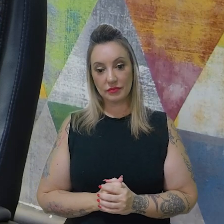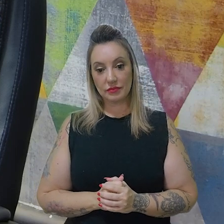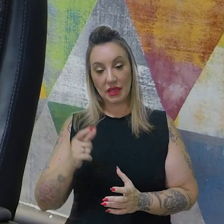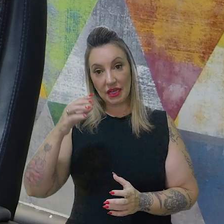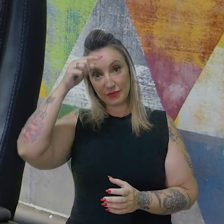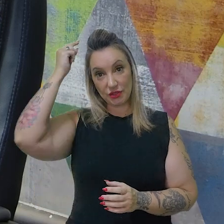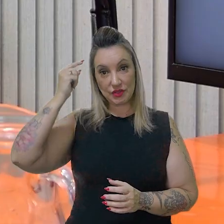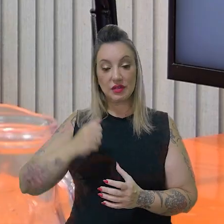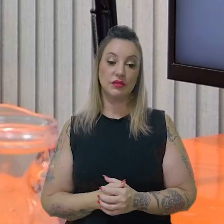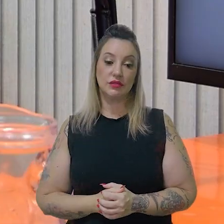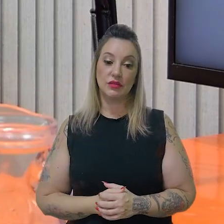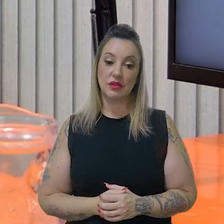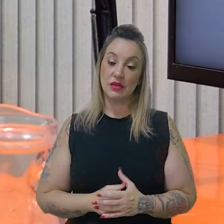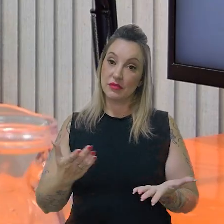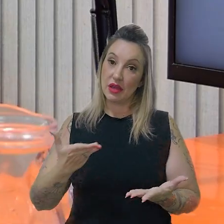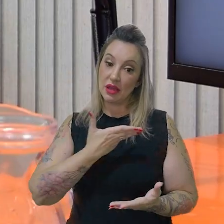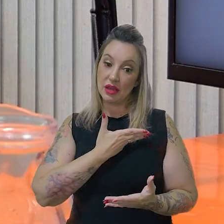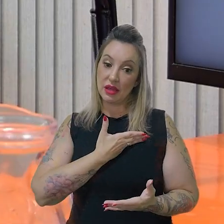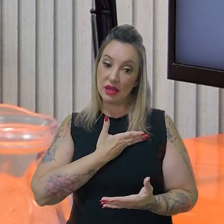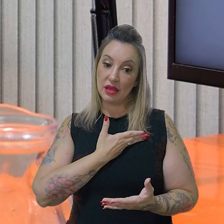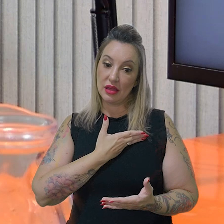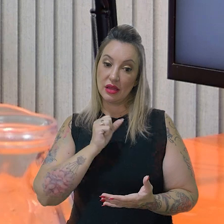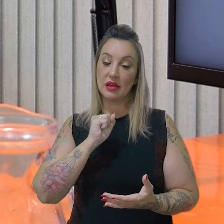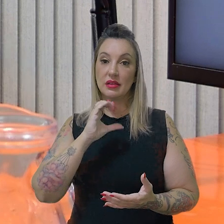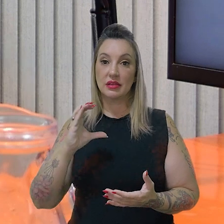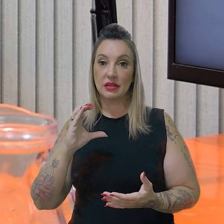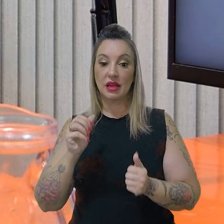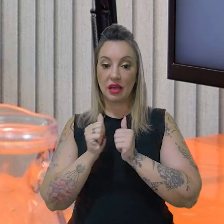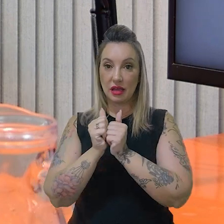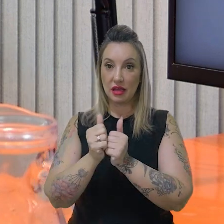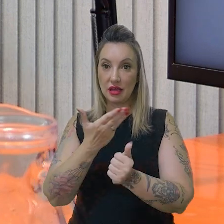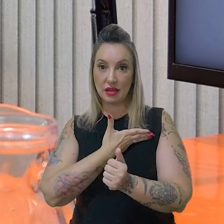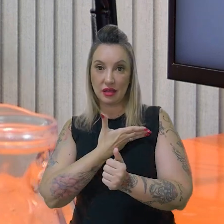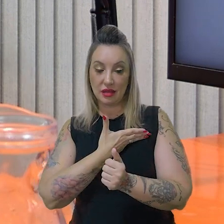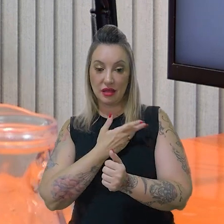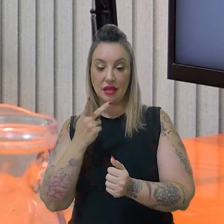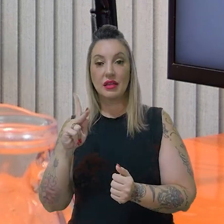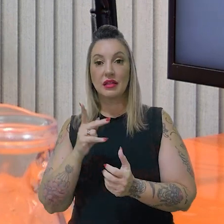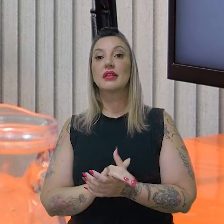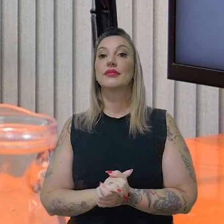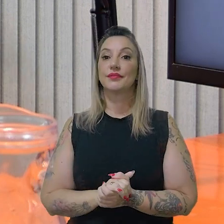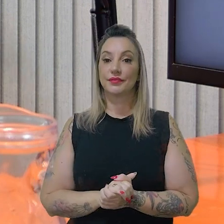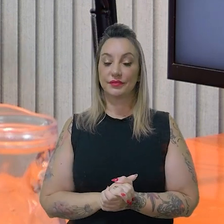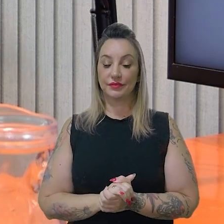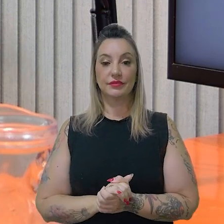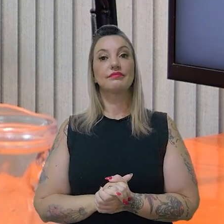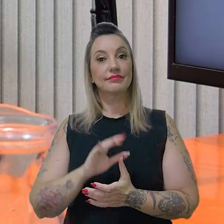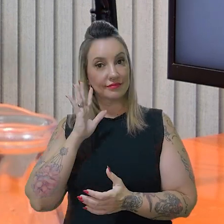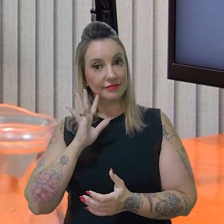Sant mas por exemplo na minha amiga lá de crisil a minha amiga já vai me acompanhar para fazer as fotos dela lá a que legal bem